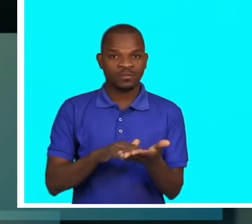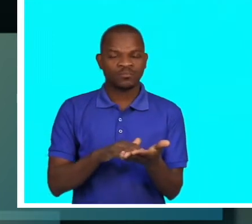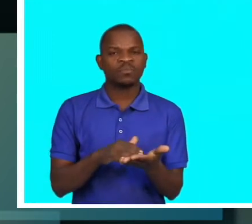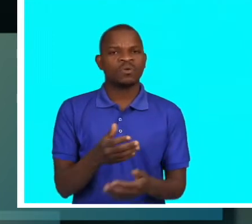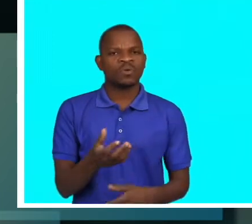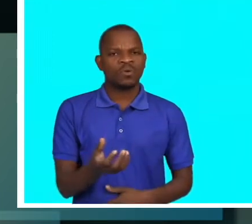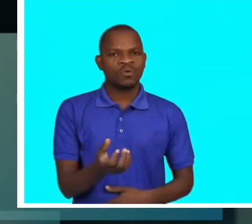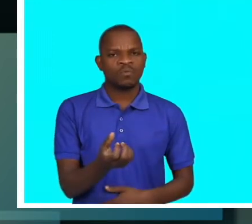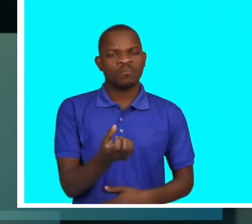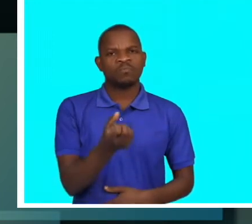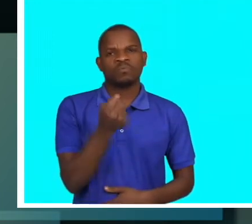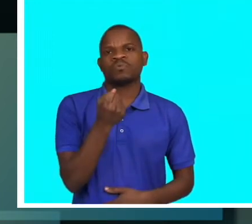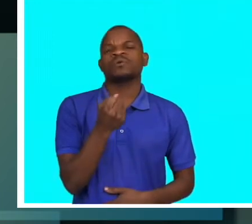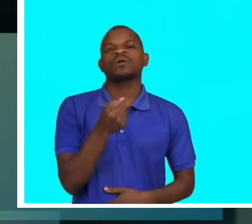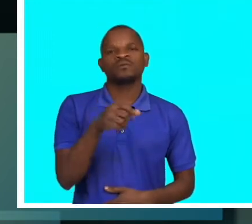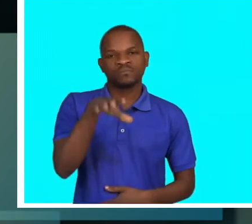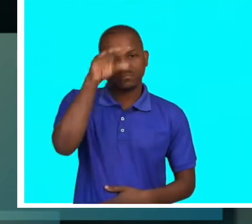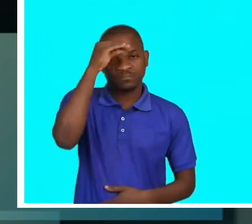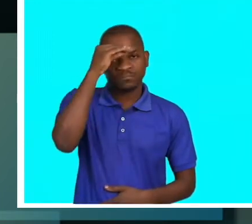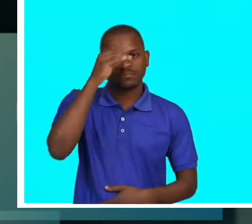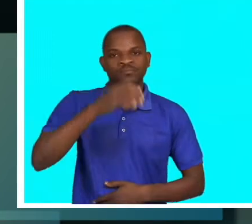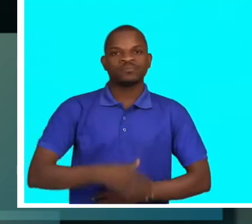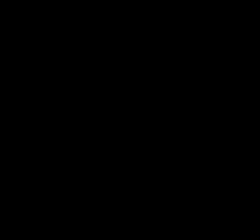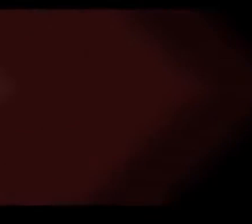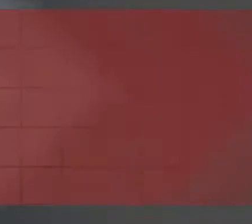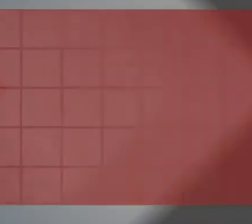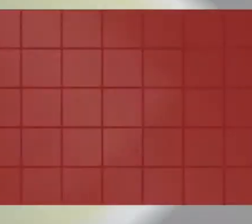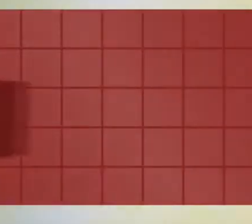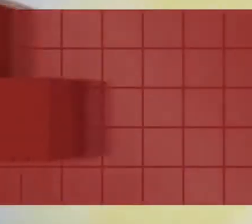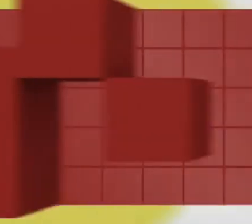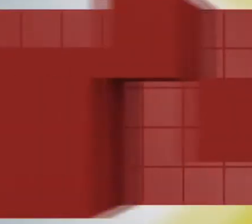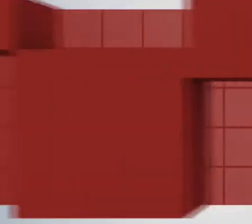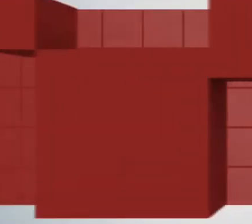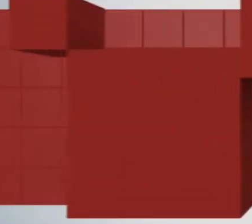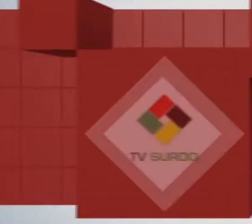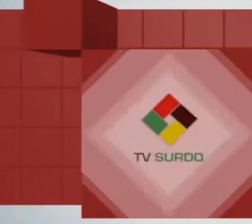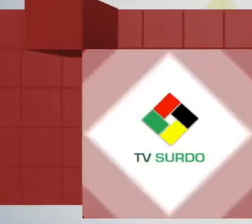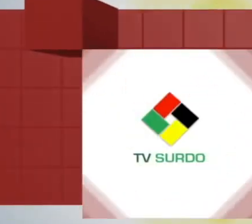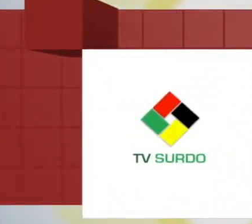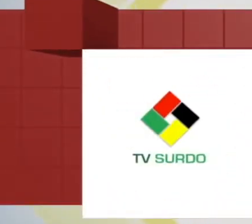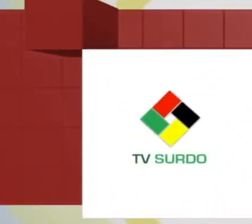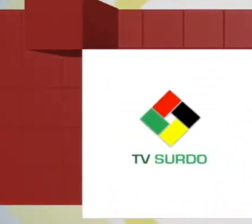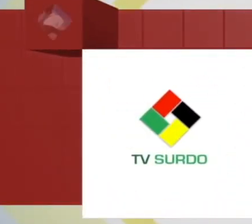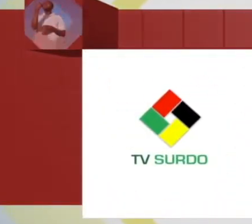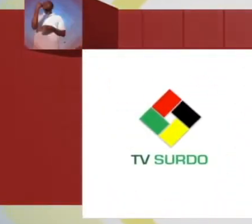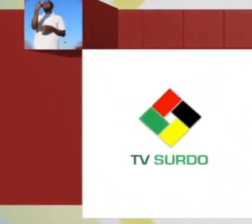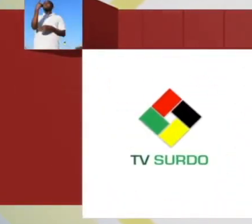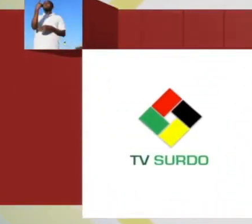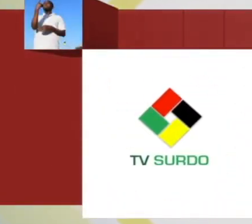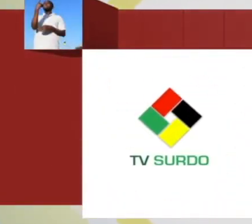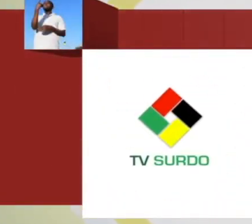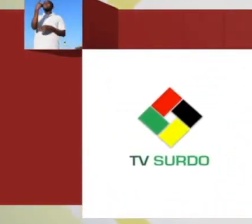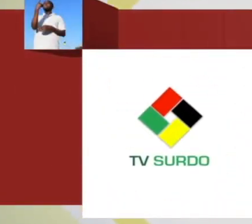Braille, então ele já tem o medicamento com aquilo que ele vai tomar. Música Música Música Legenda Adriana